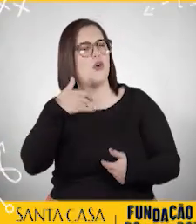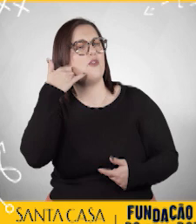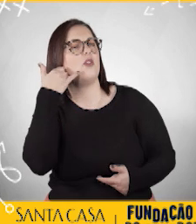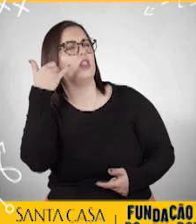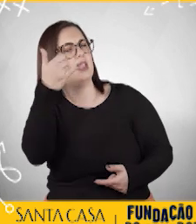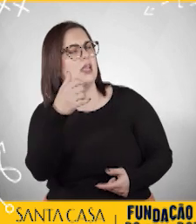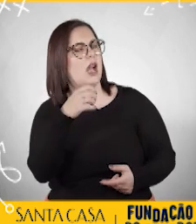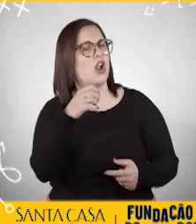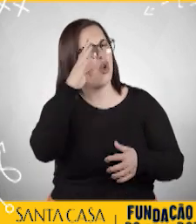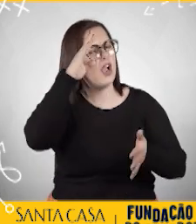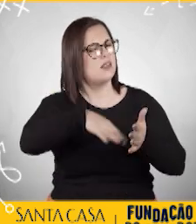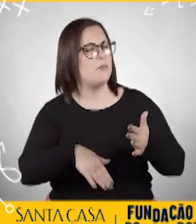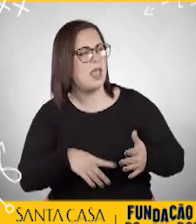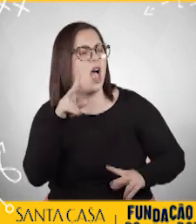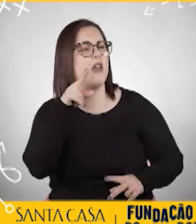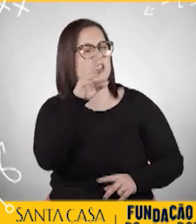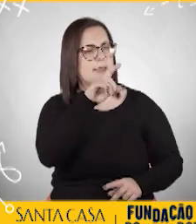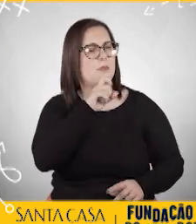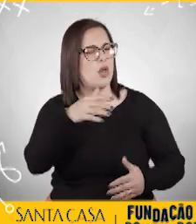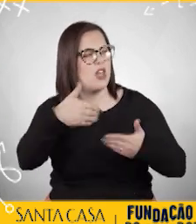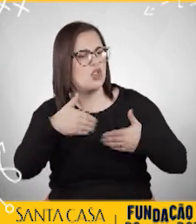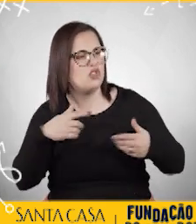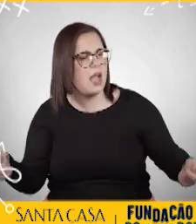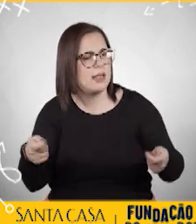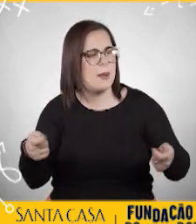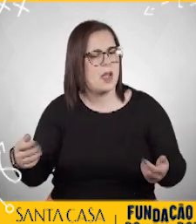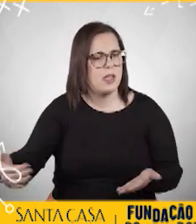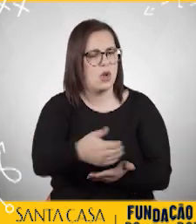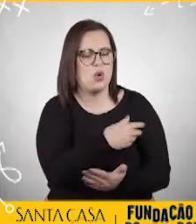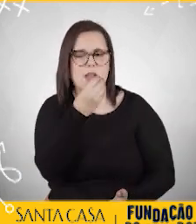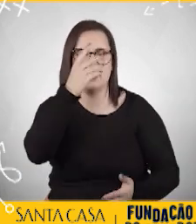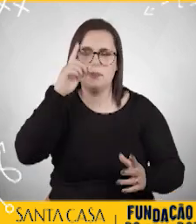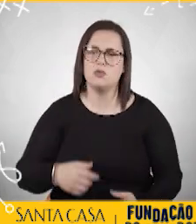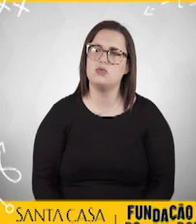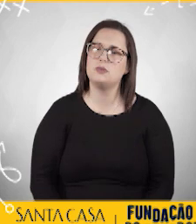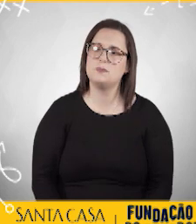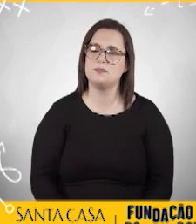Vou ligar ao Ganso do Casa Pia a ver se nos pode ajudar na campanha de recolha de alimentos.